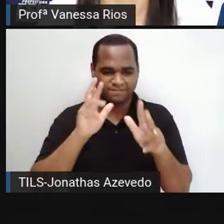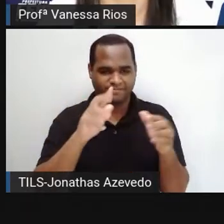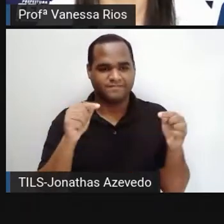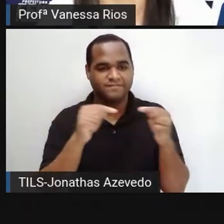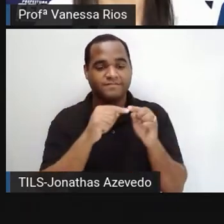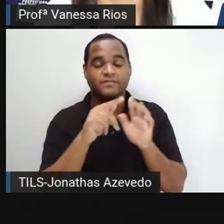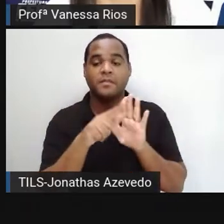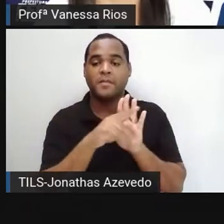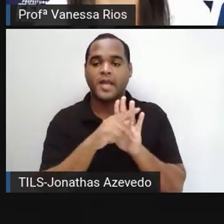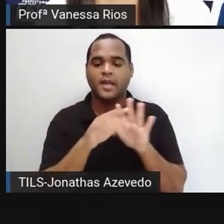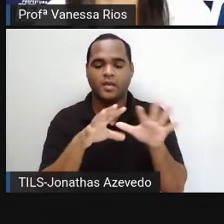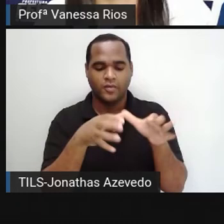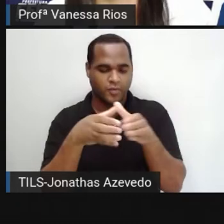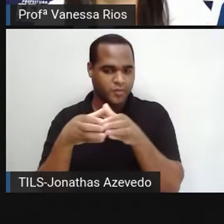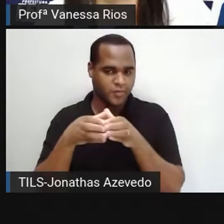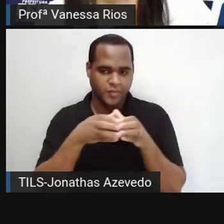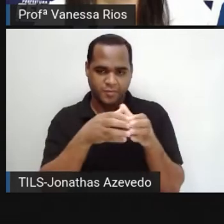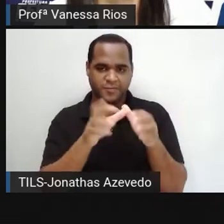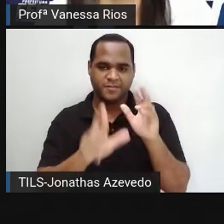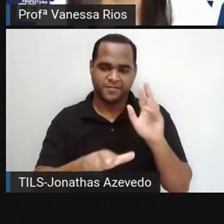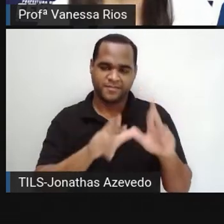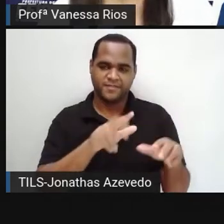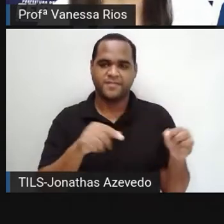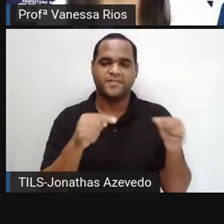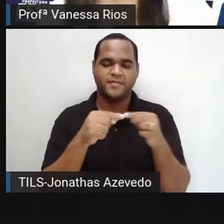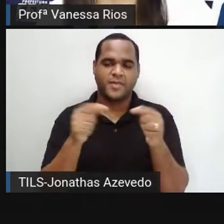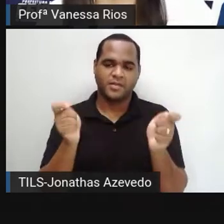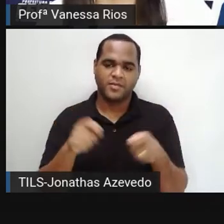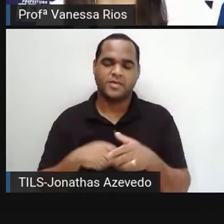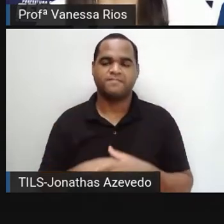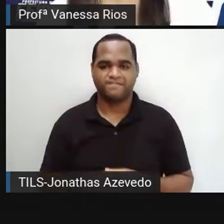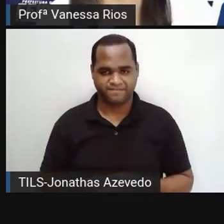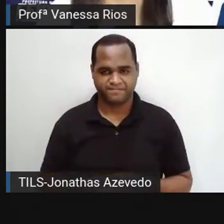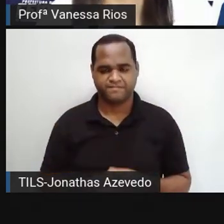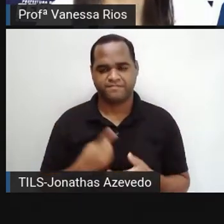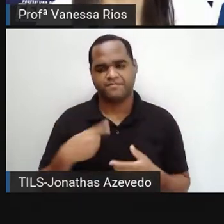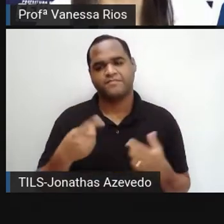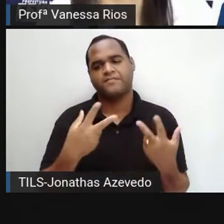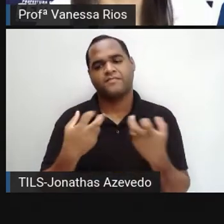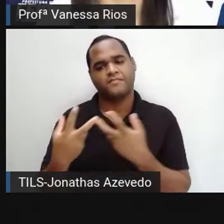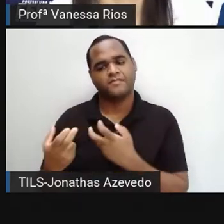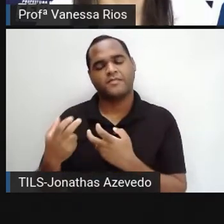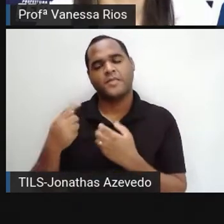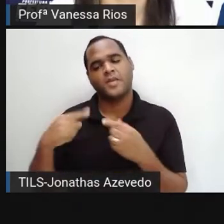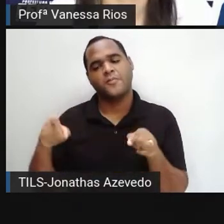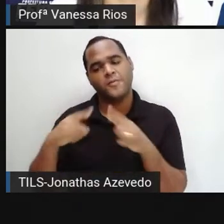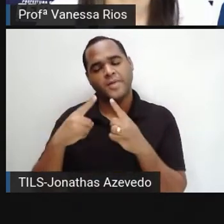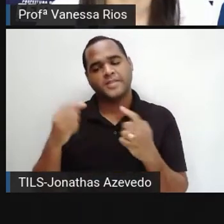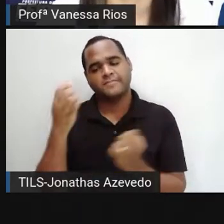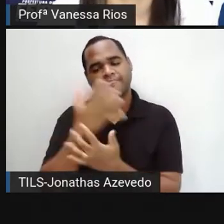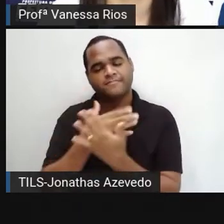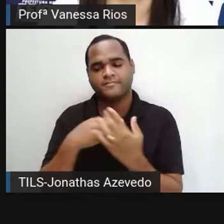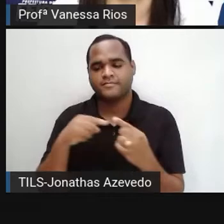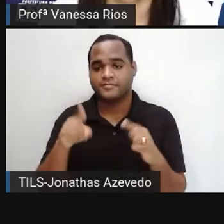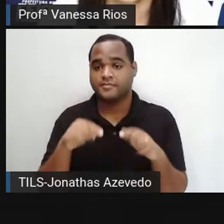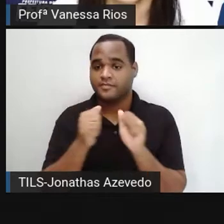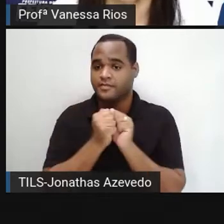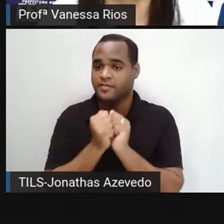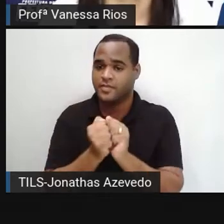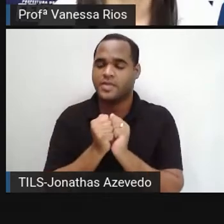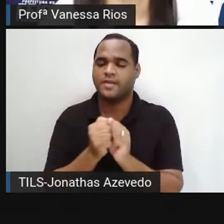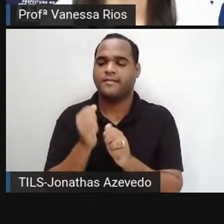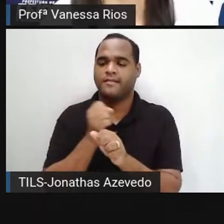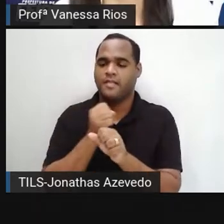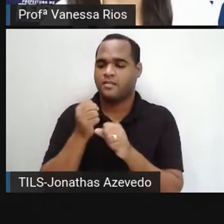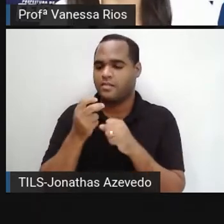pertencendo então a grupos distintos. Mas a gente percebe aí que os instrumentos musicais acompanham as pessoas há muitos